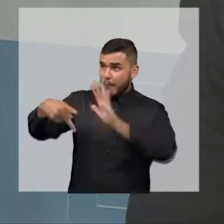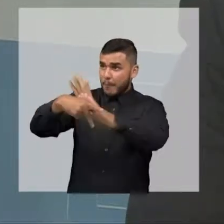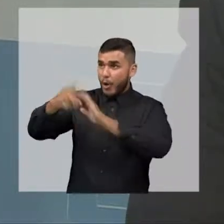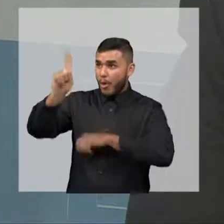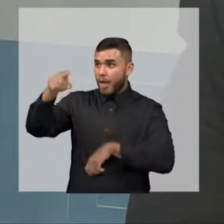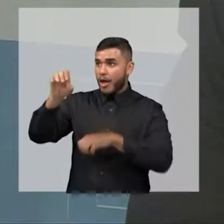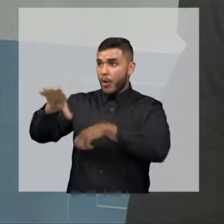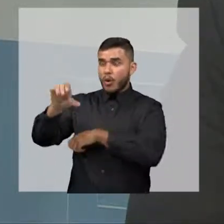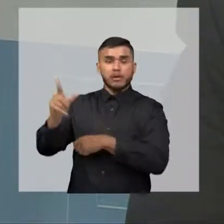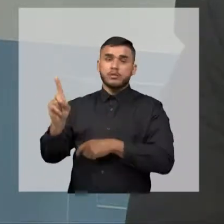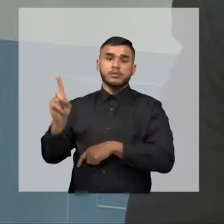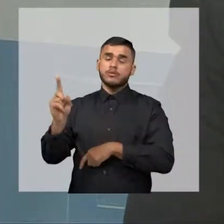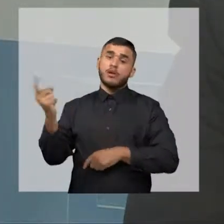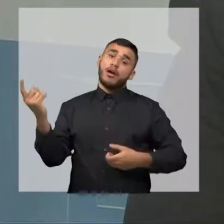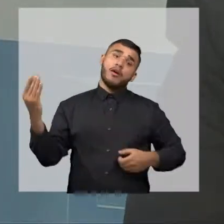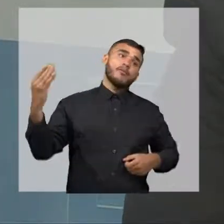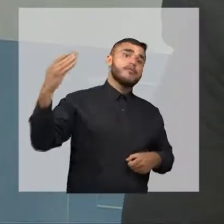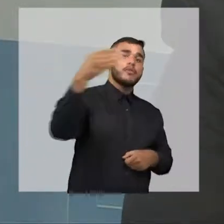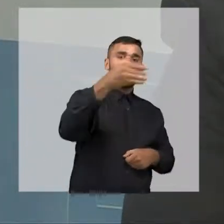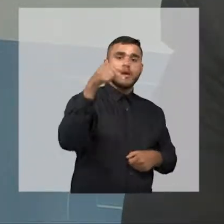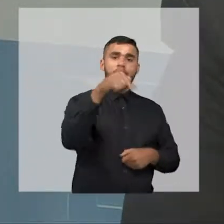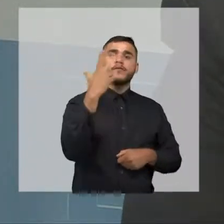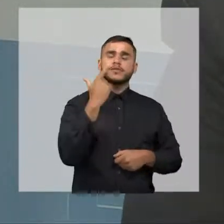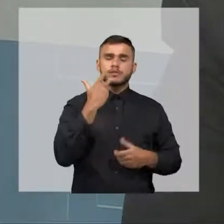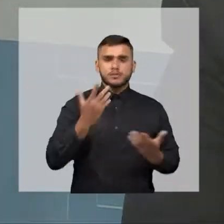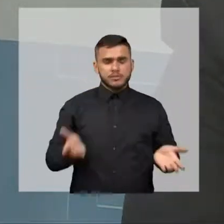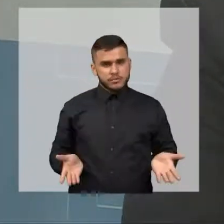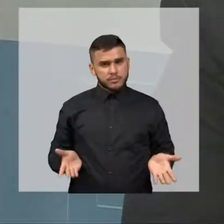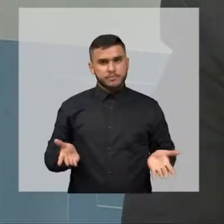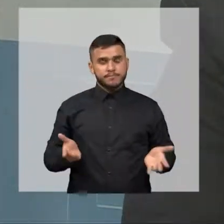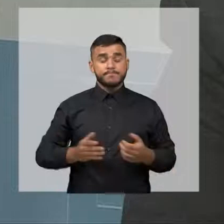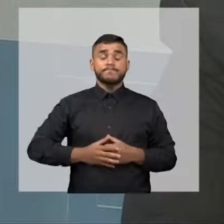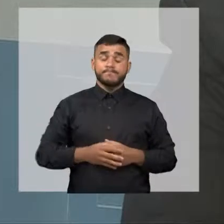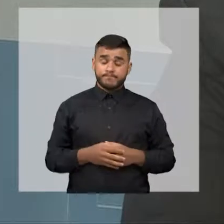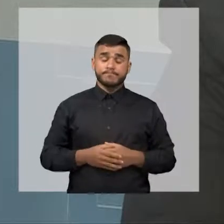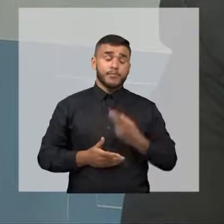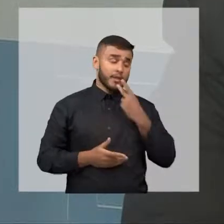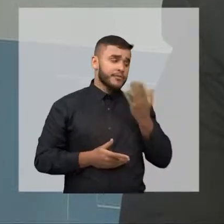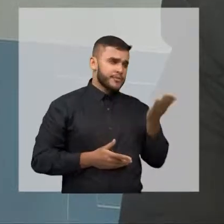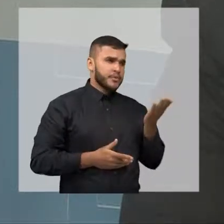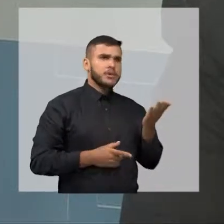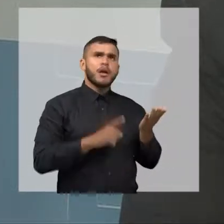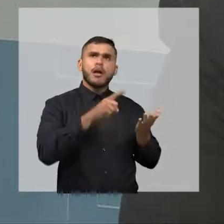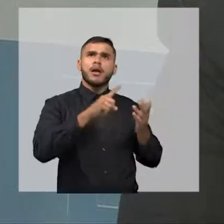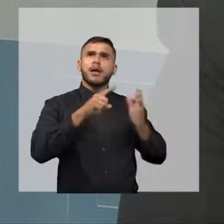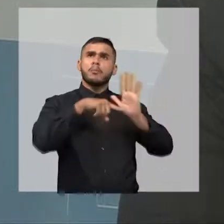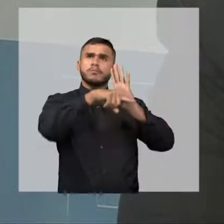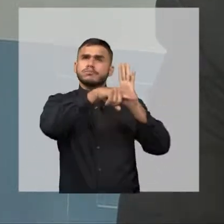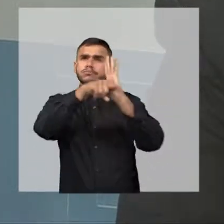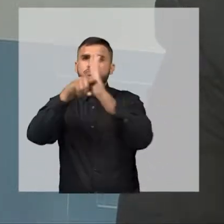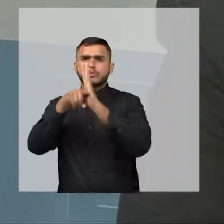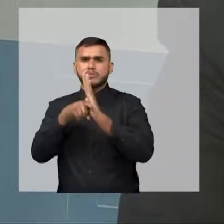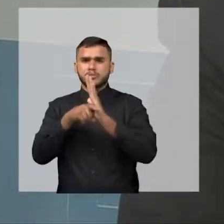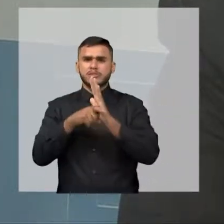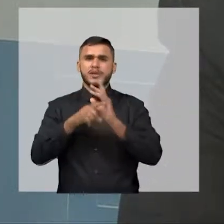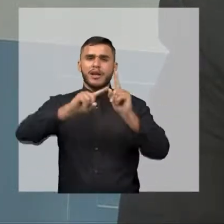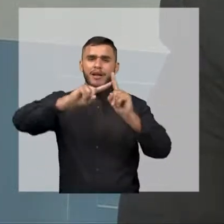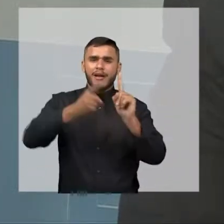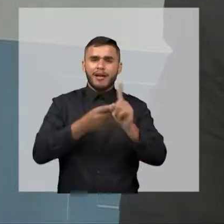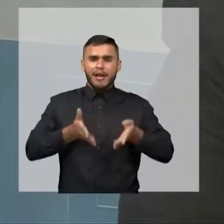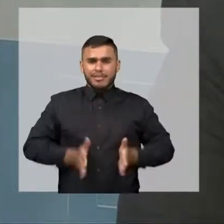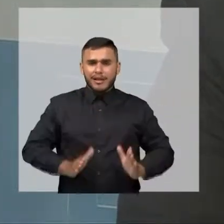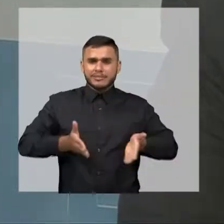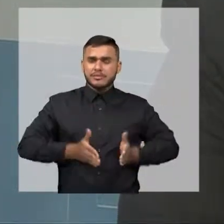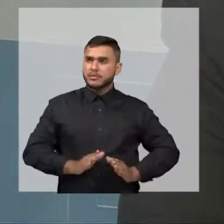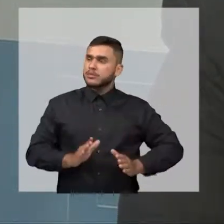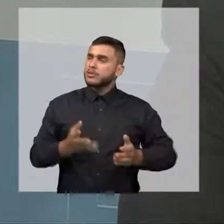Caucaia falando sobre isso, sobre justamente essa questão específica de nascimento em Caucaia, que a senhora tocou, que deve ser uma coisa, deve ser um problema muito sério. Ele